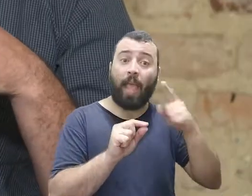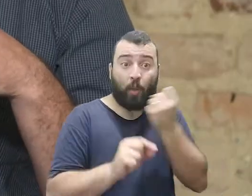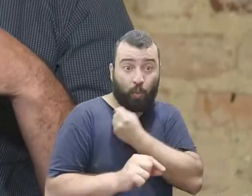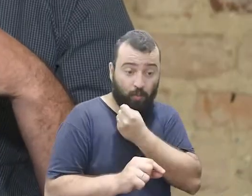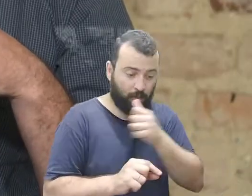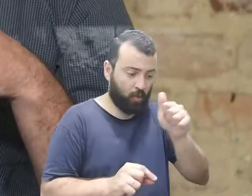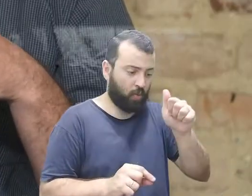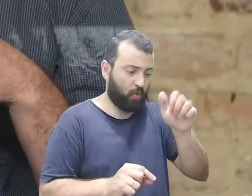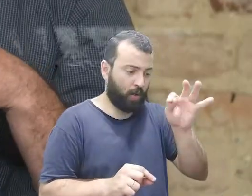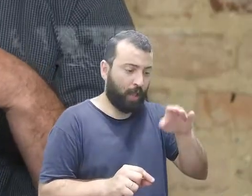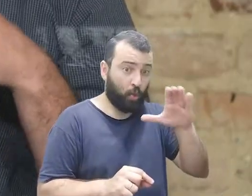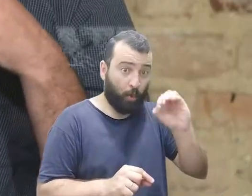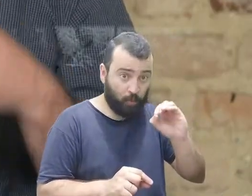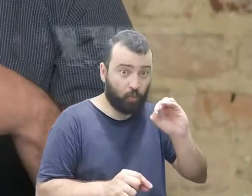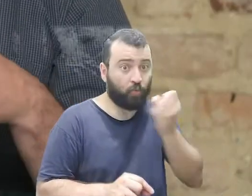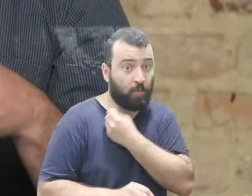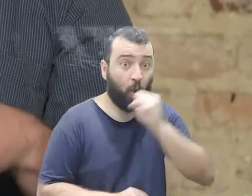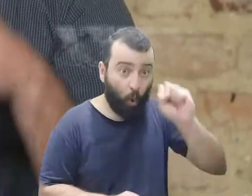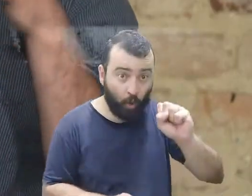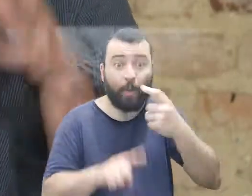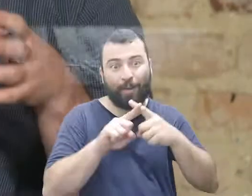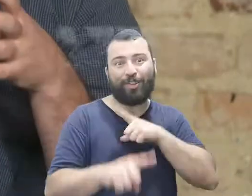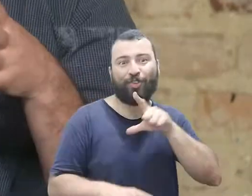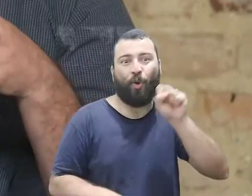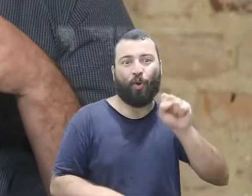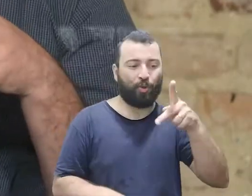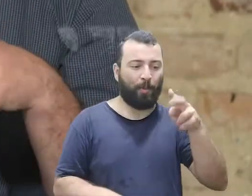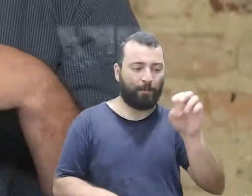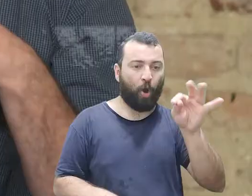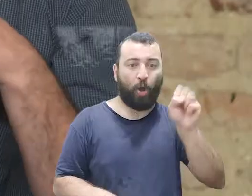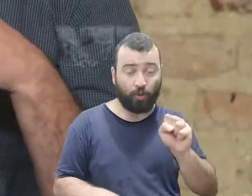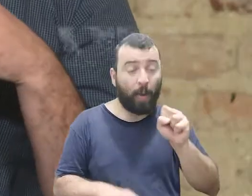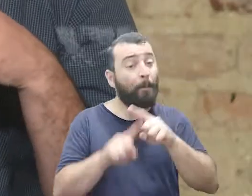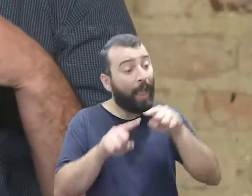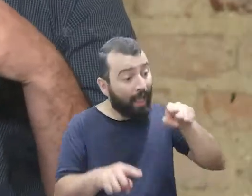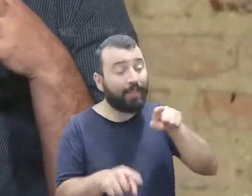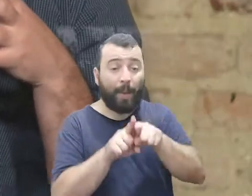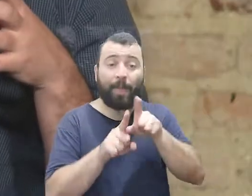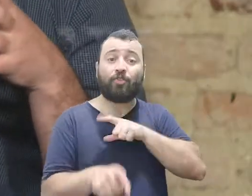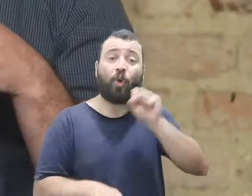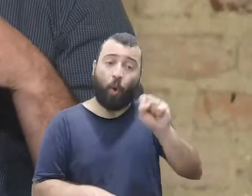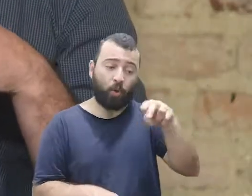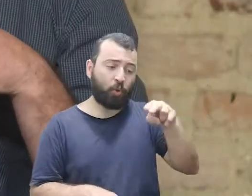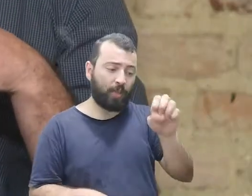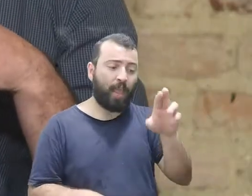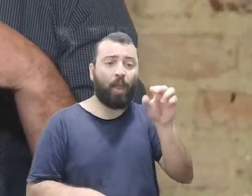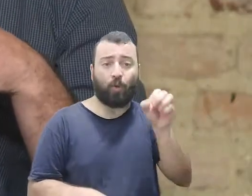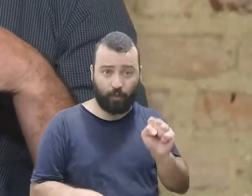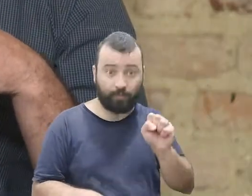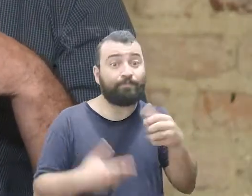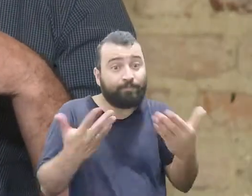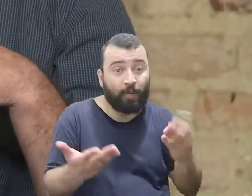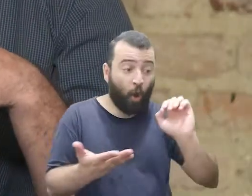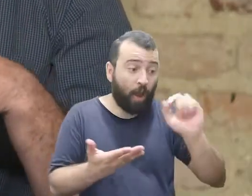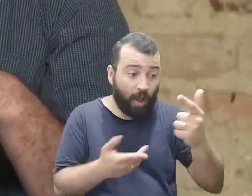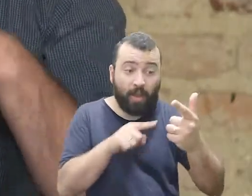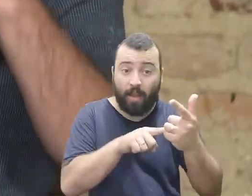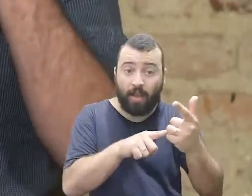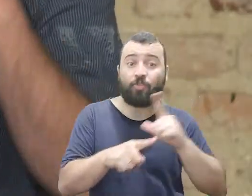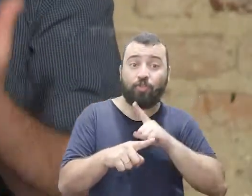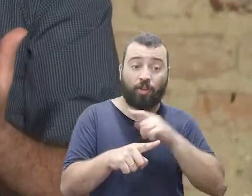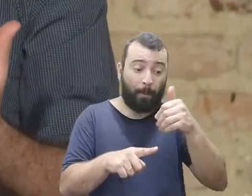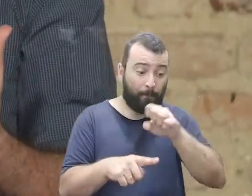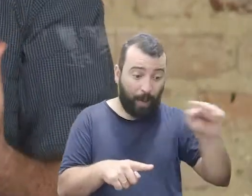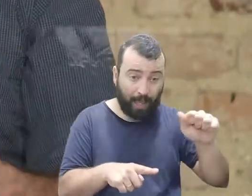pelo número atômico 8, porque ele tem 8 prótons, mas ele também tem 8 nêutrons. Assim, o oxigênio tem a